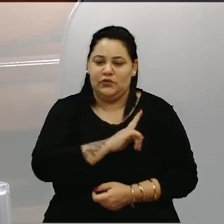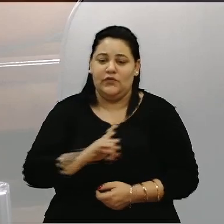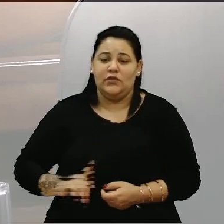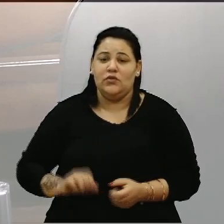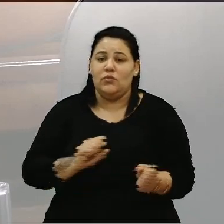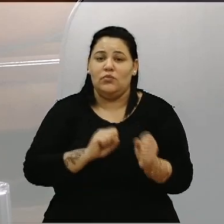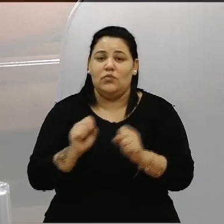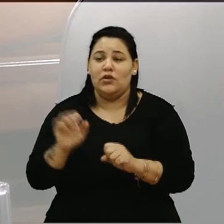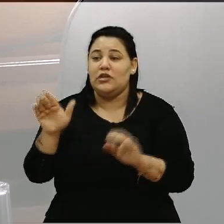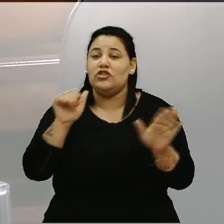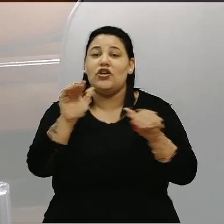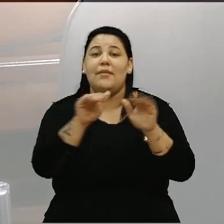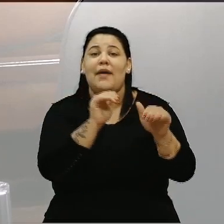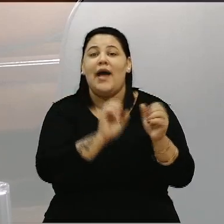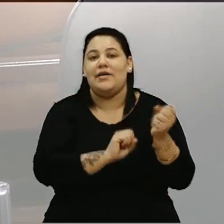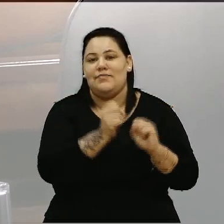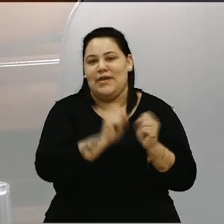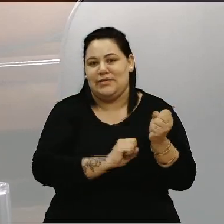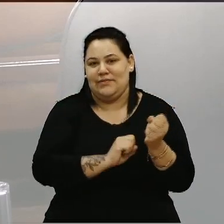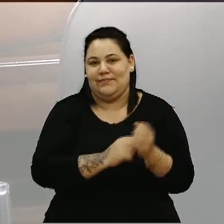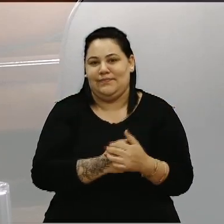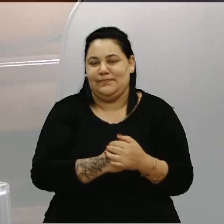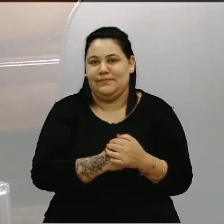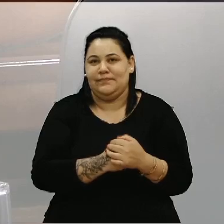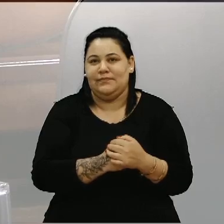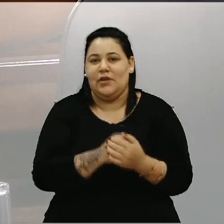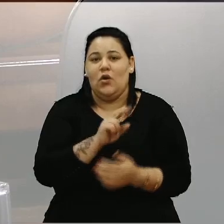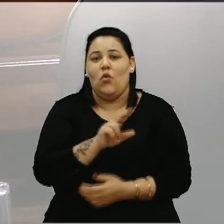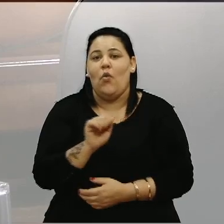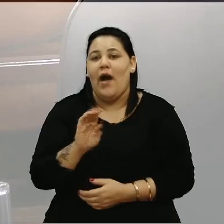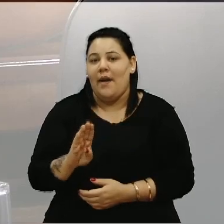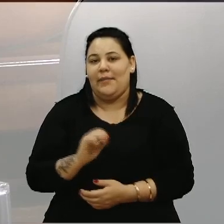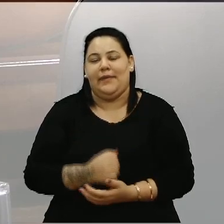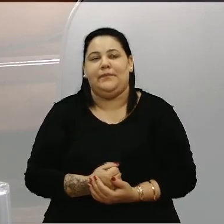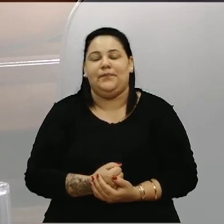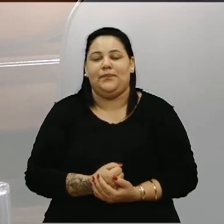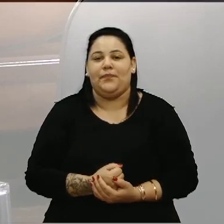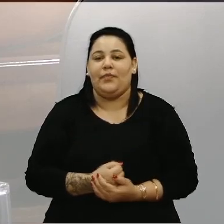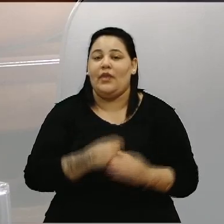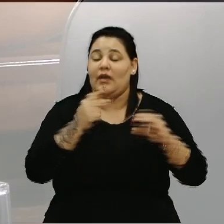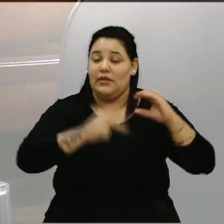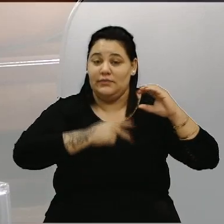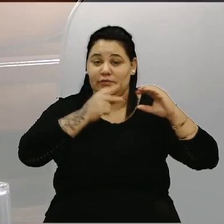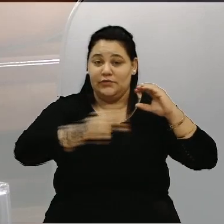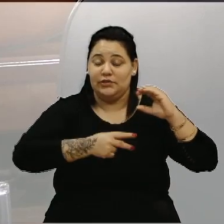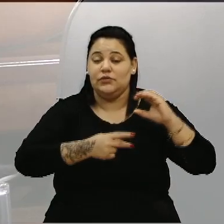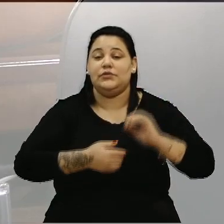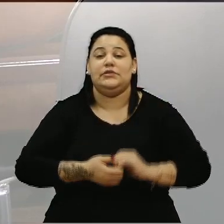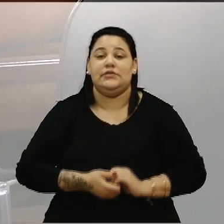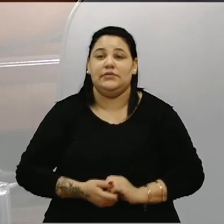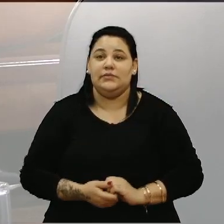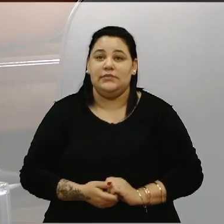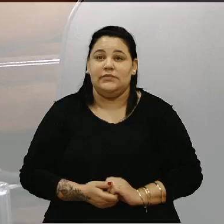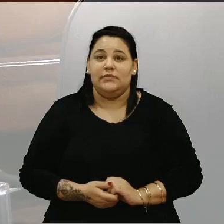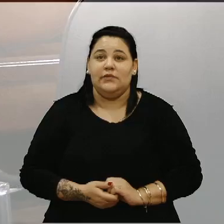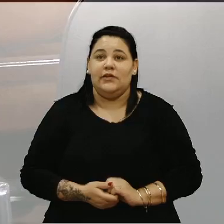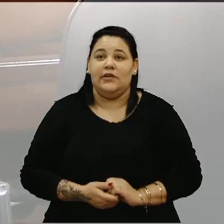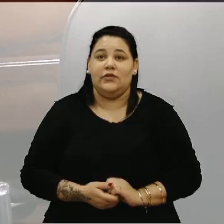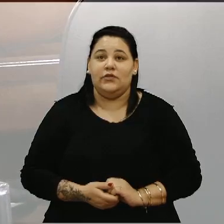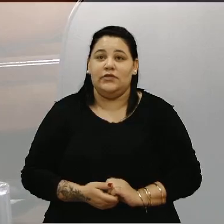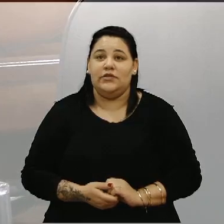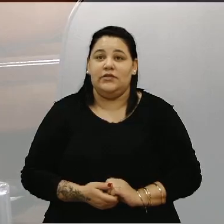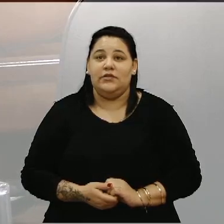chamar as entidades, possa chamar o AB, possa chamar a Câmara de Vereadores e todos os integrantes